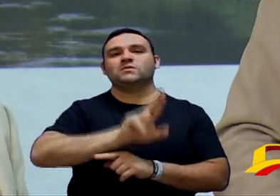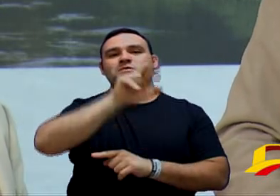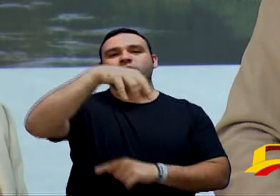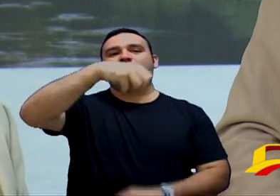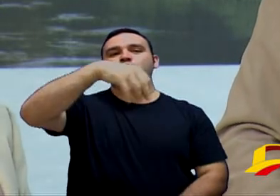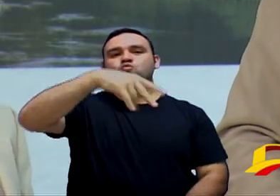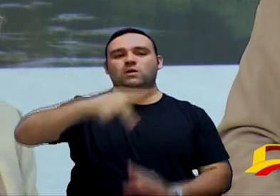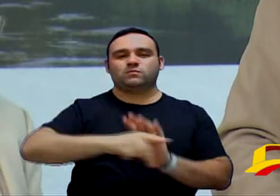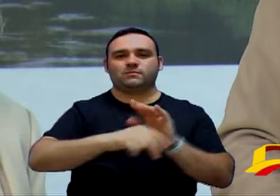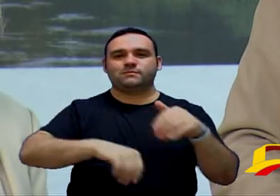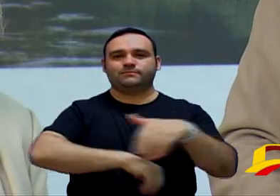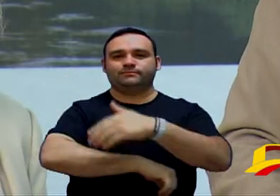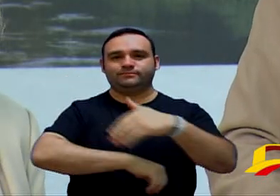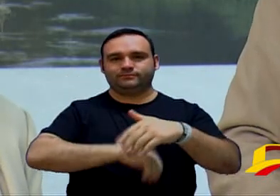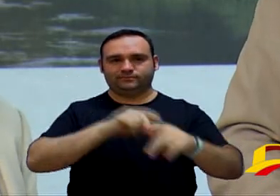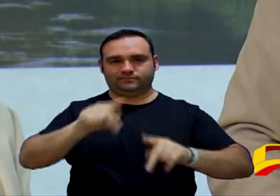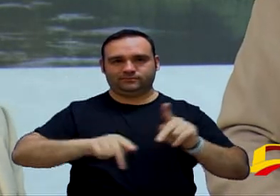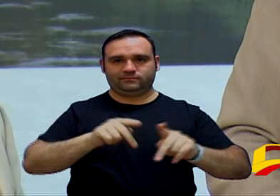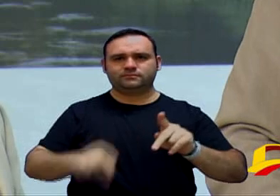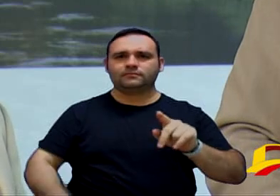de iluminação pública